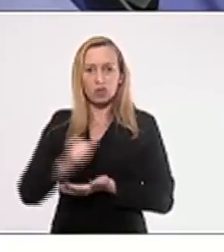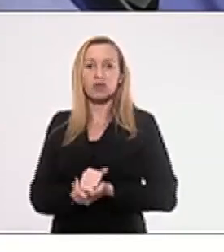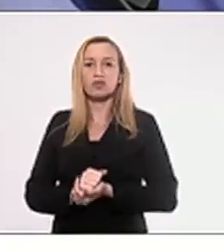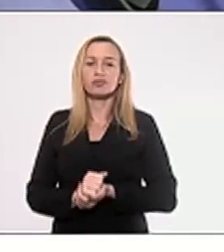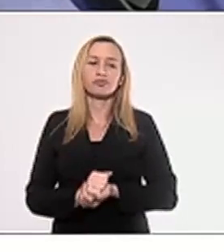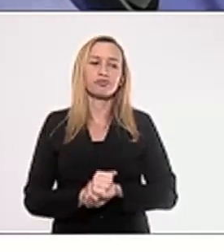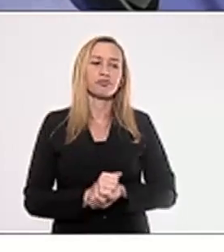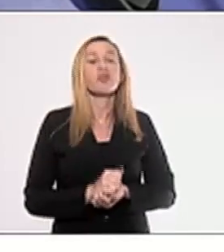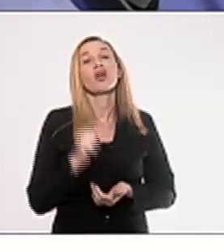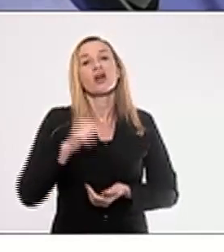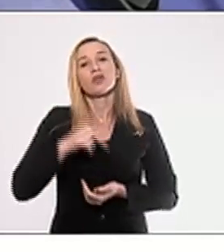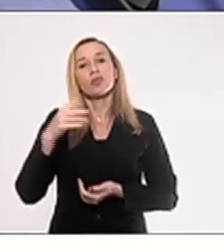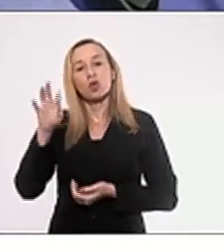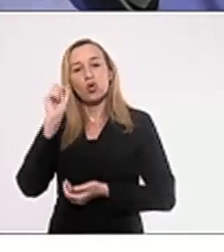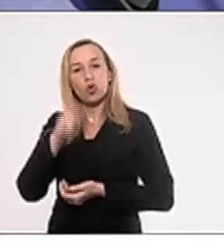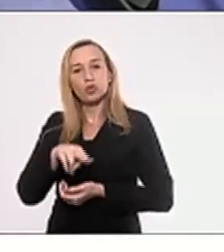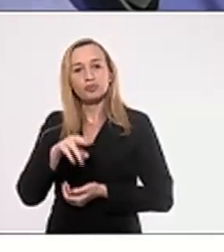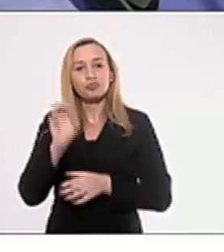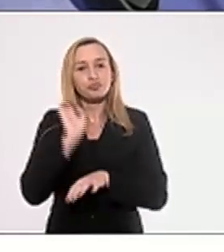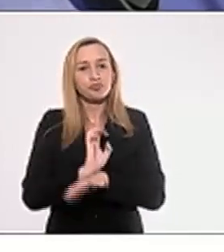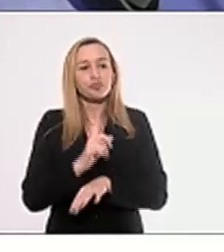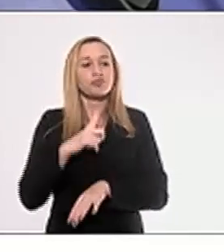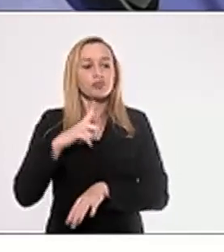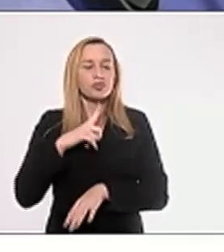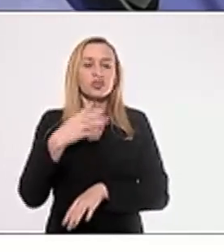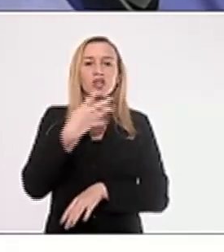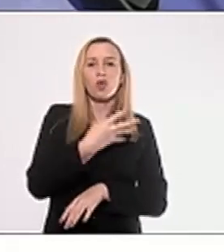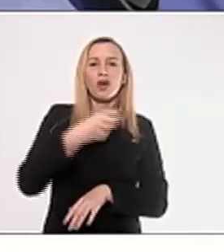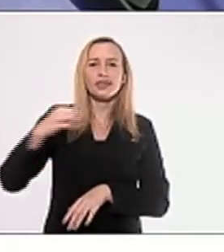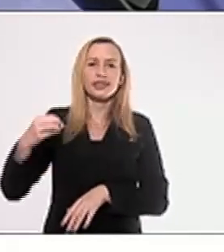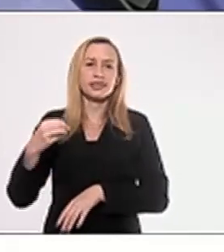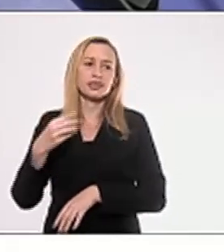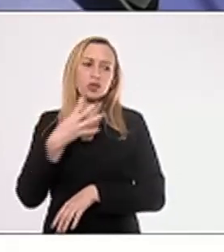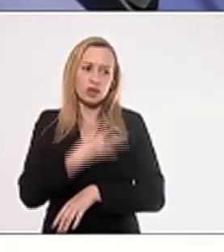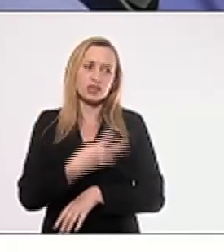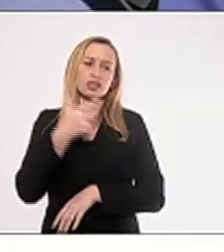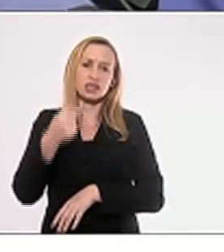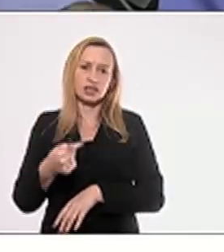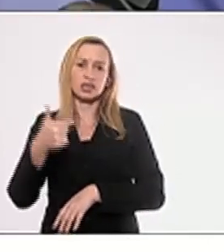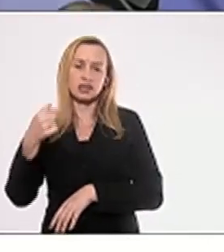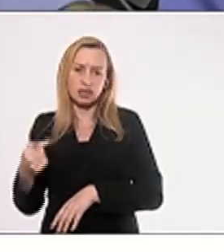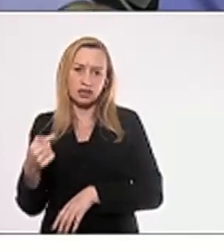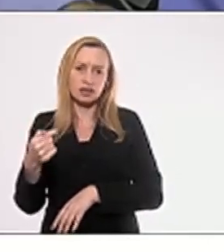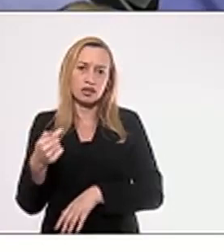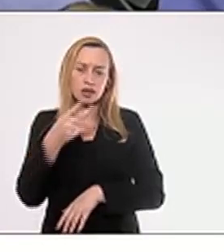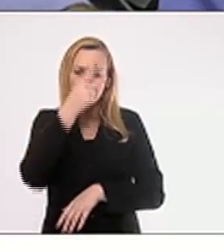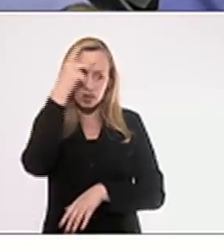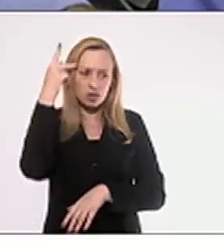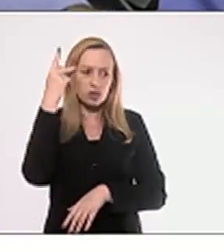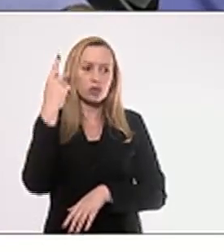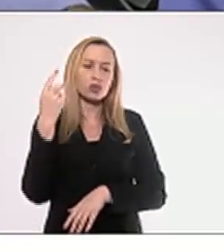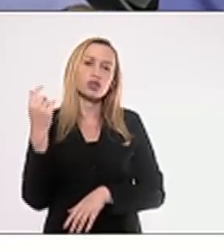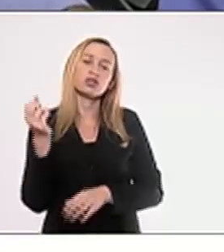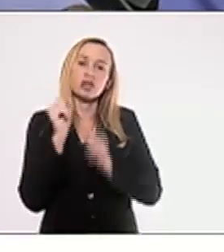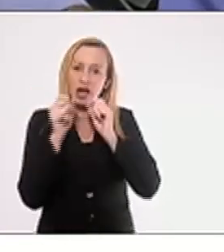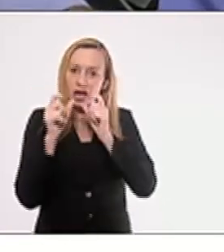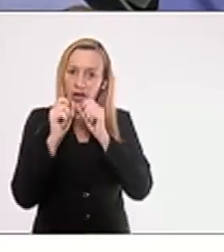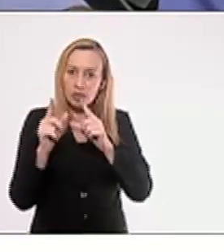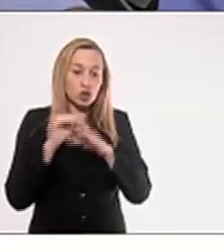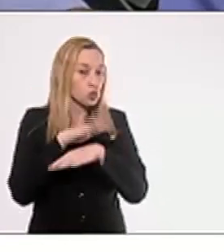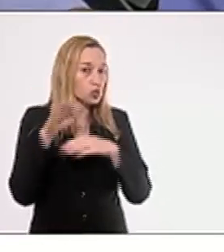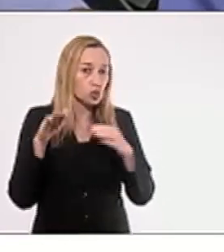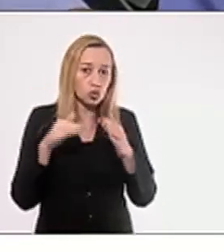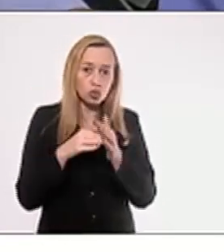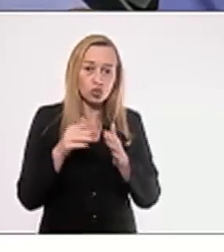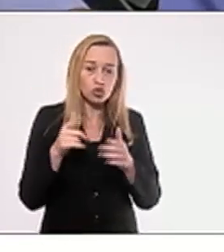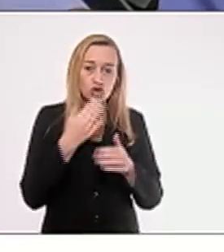aqui no PROCON do Estado, nós já tivemos 467 atendimentos, todo tipo de atendimento. E